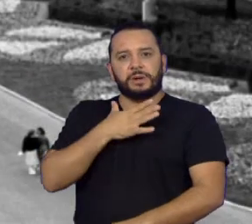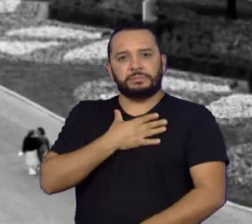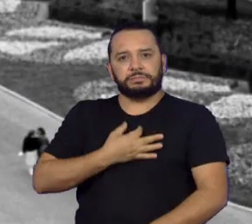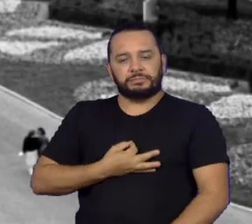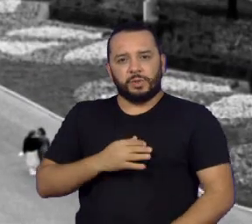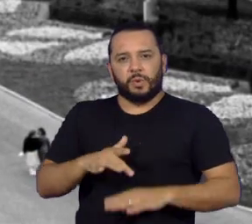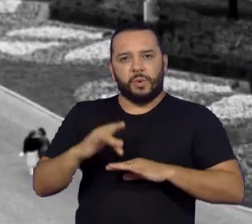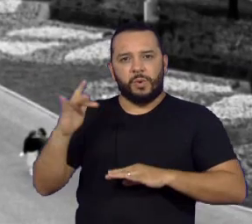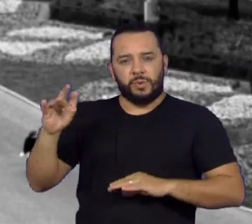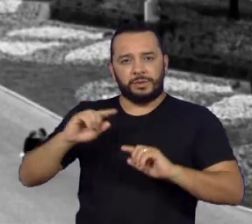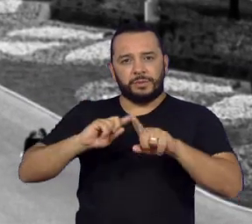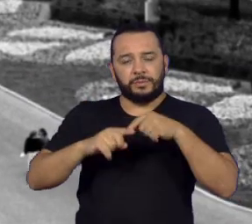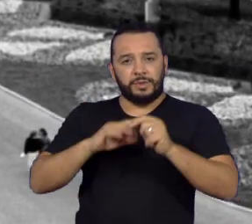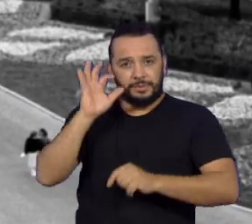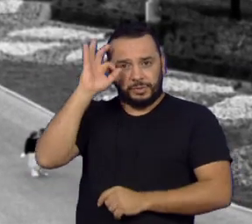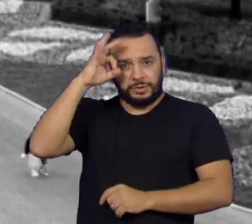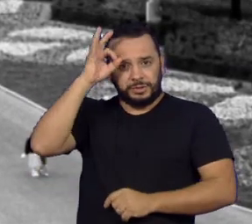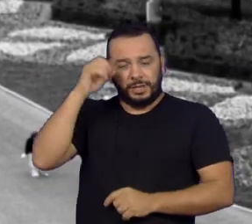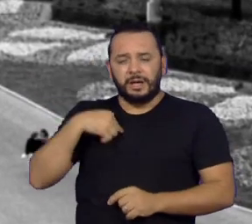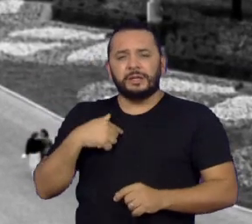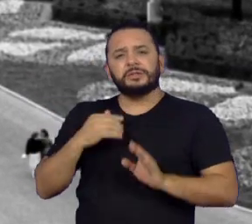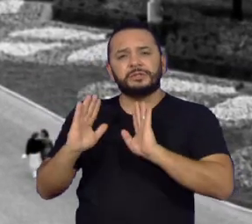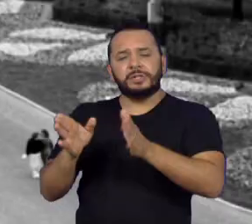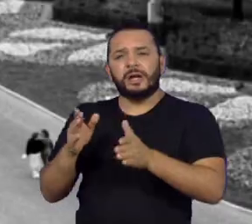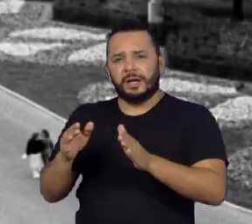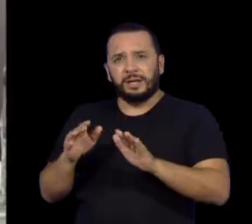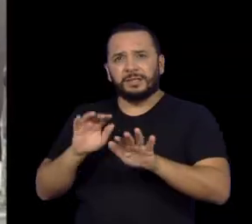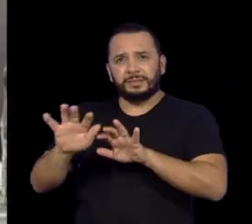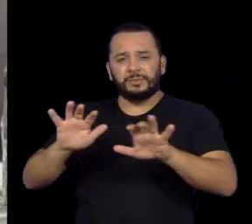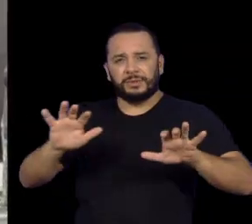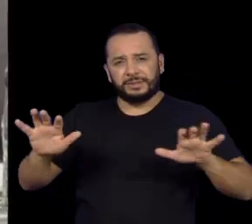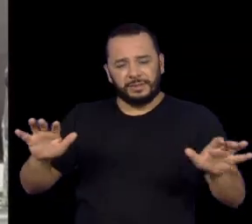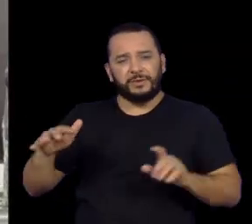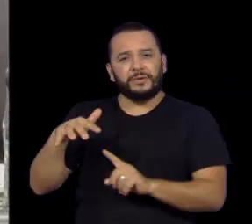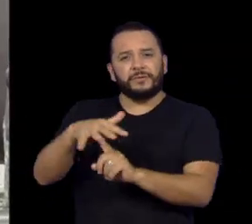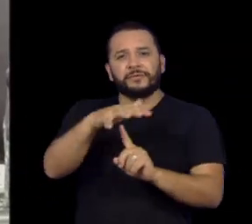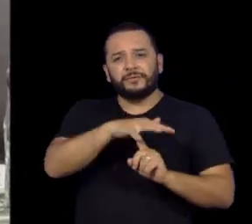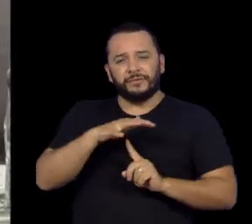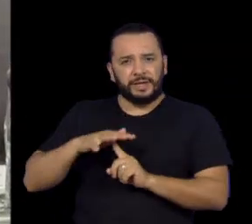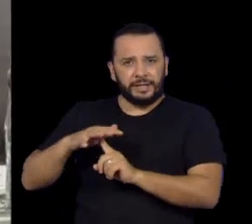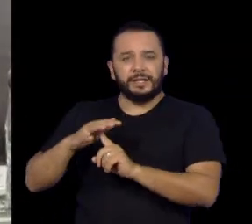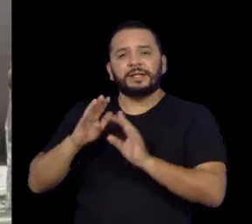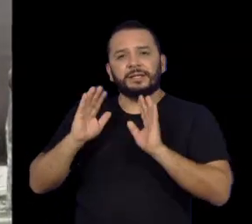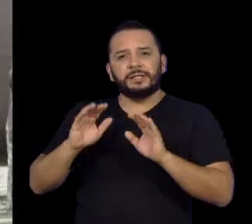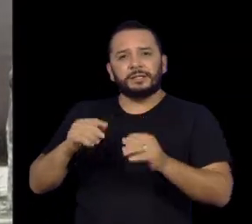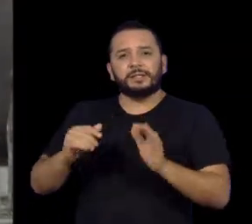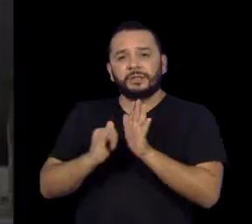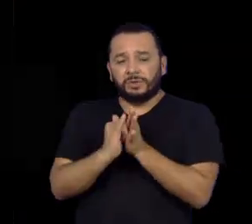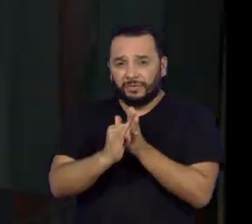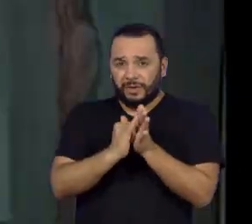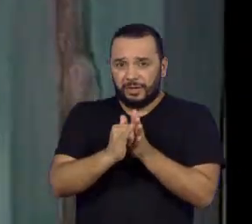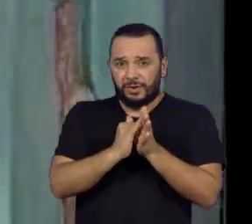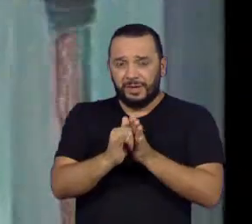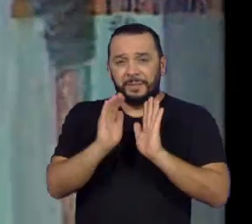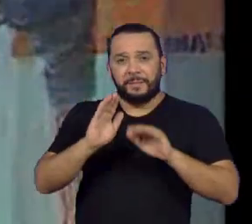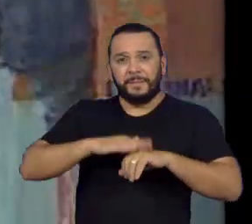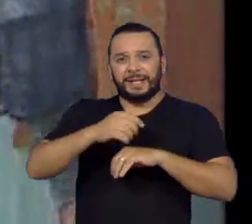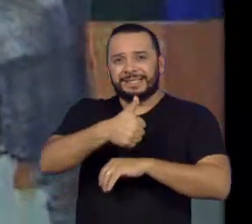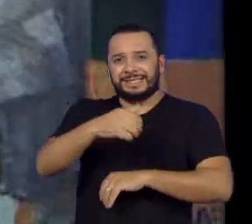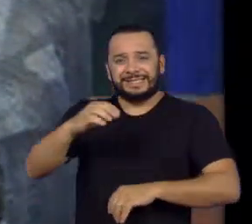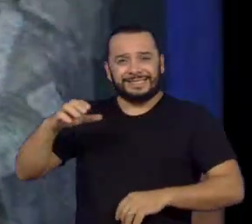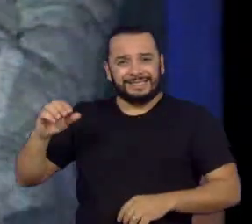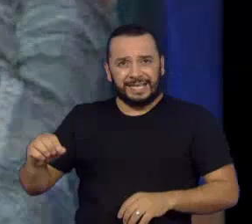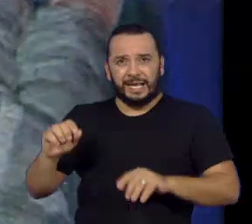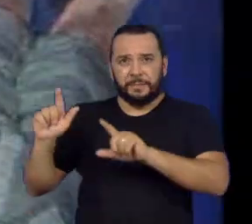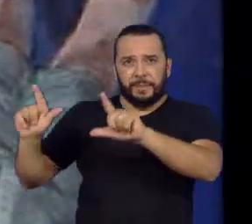Tempos depois, Portinari expõe na Feira Mundial de Nova York e faz uma exposição com mais de 100 pinturas no badalado